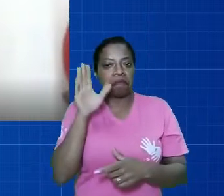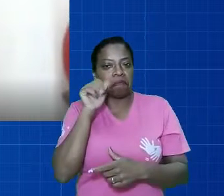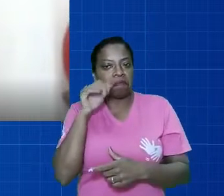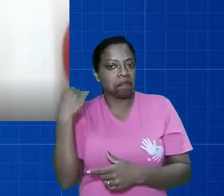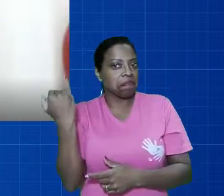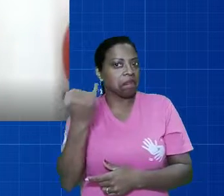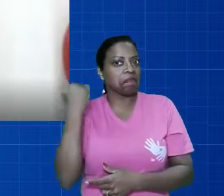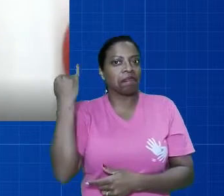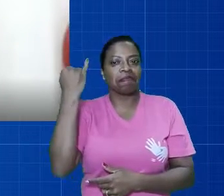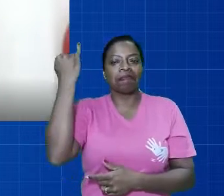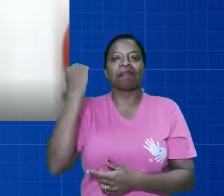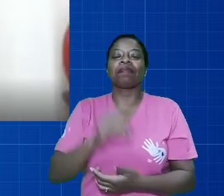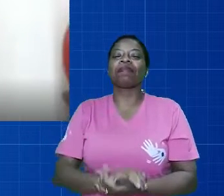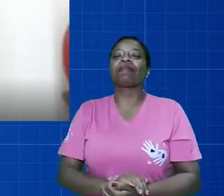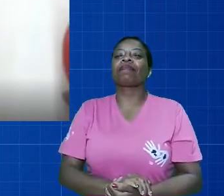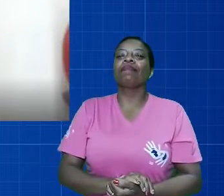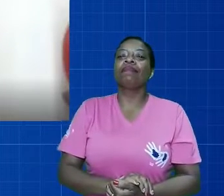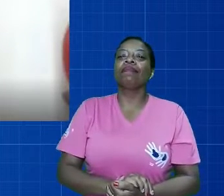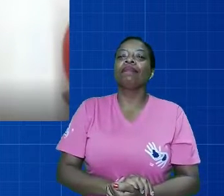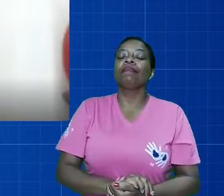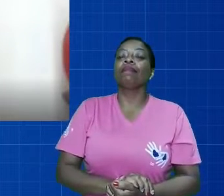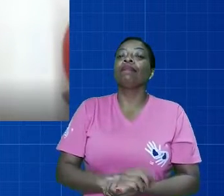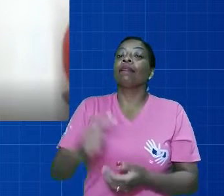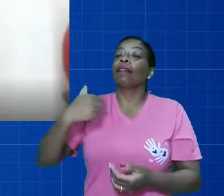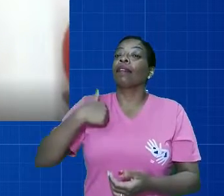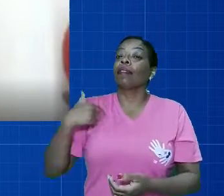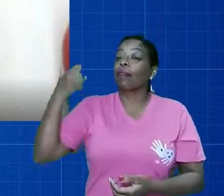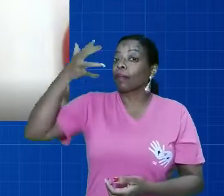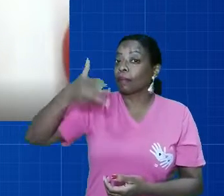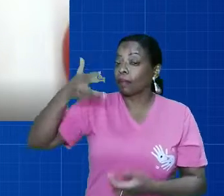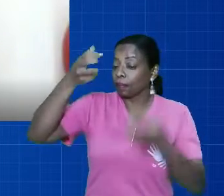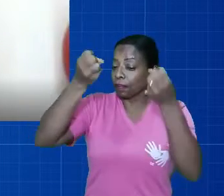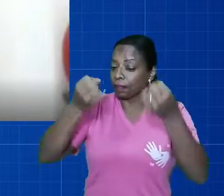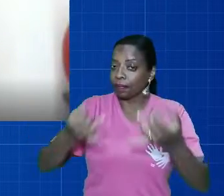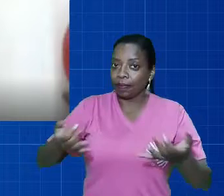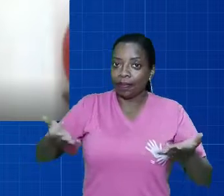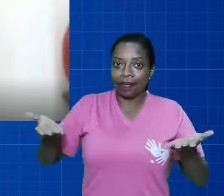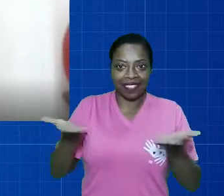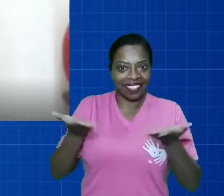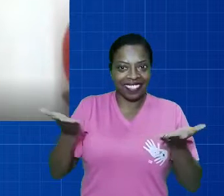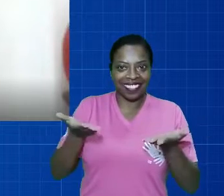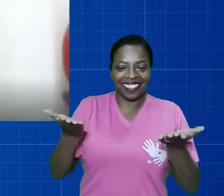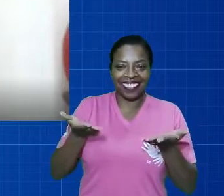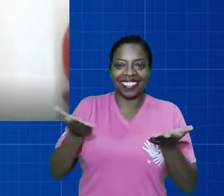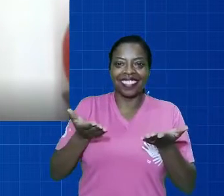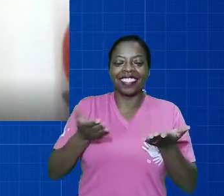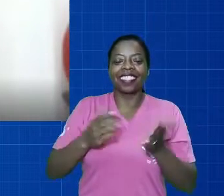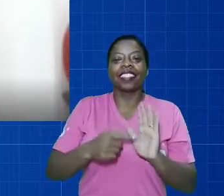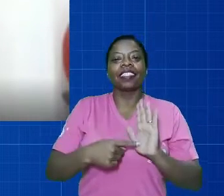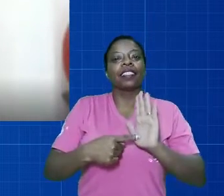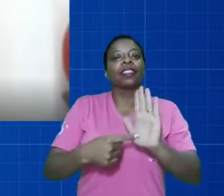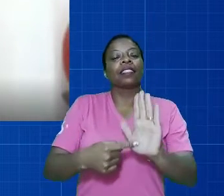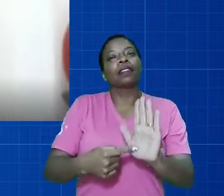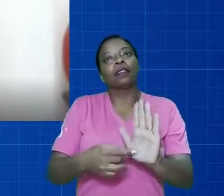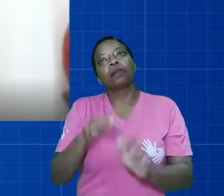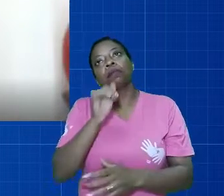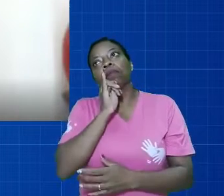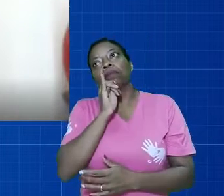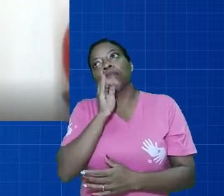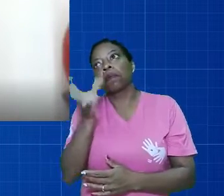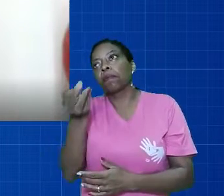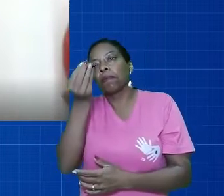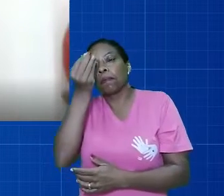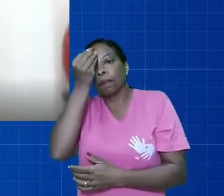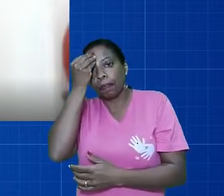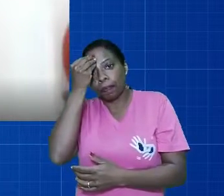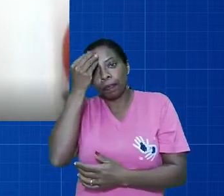interessante. Até a fala que eu vou fazer um pouco hoje, ela vai um pouco nessa linha, um pouco